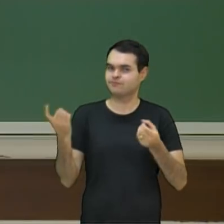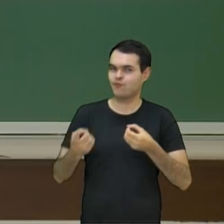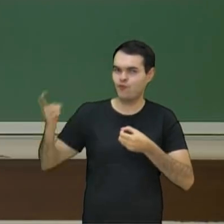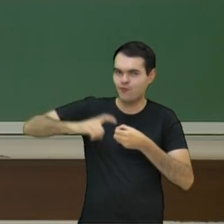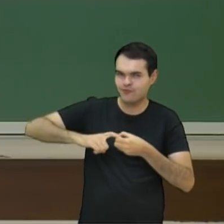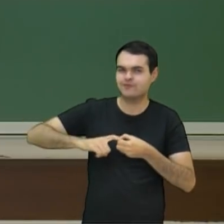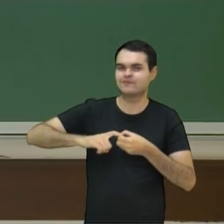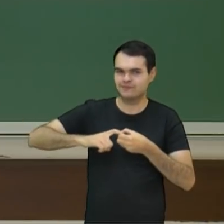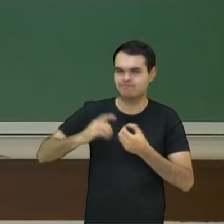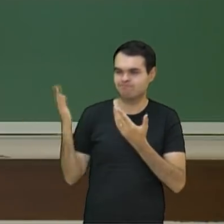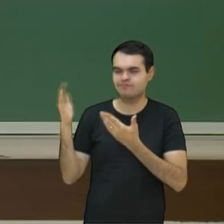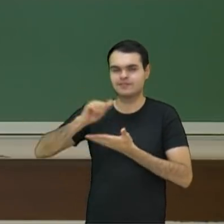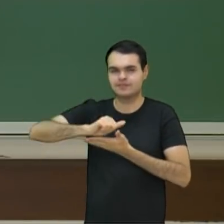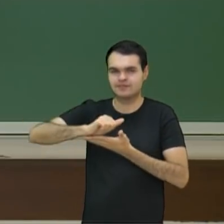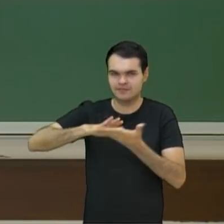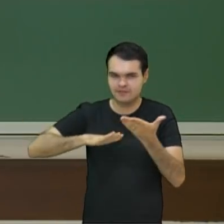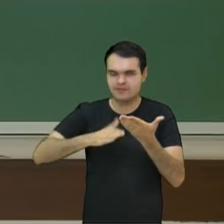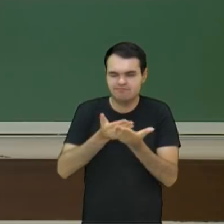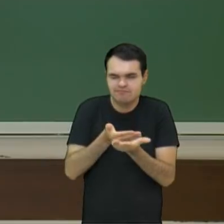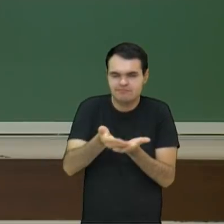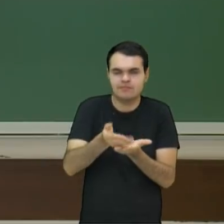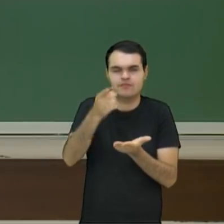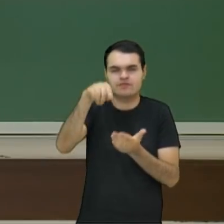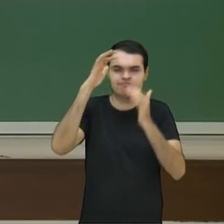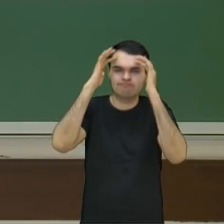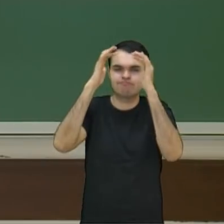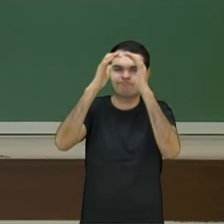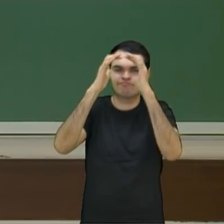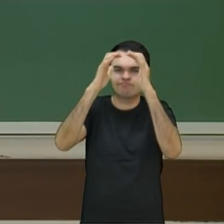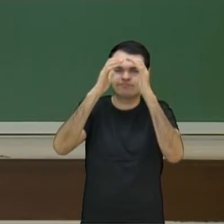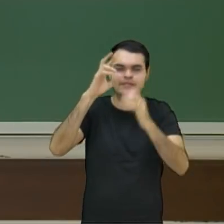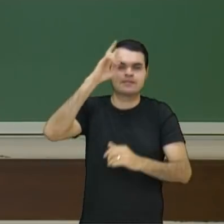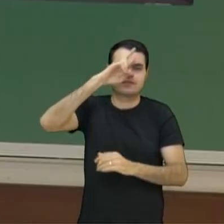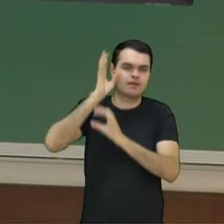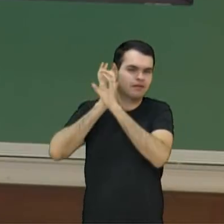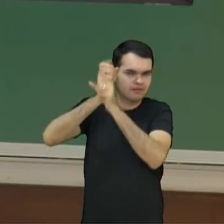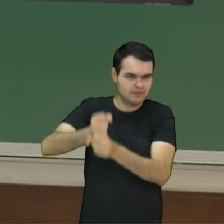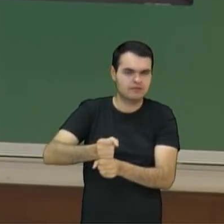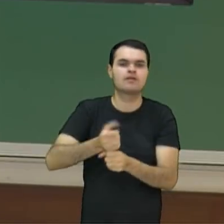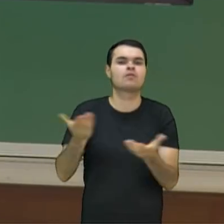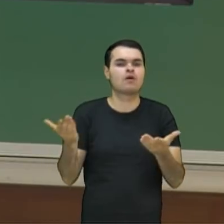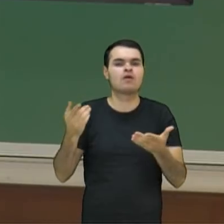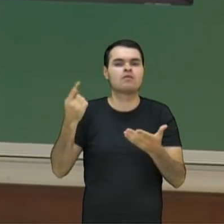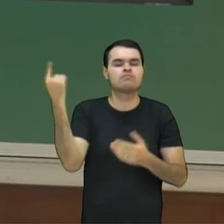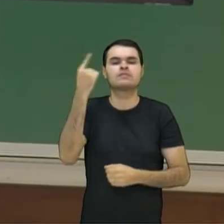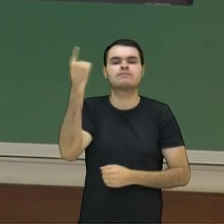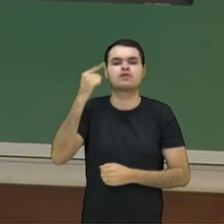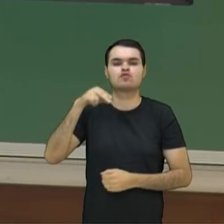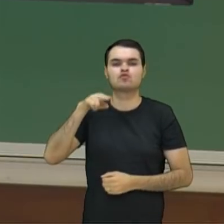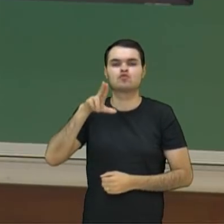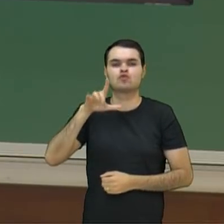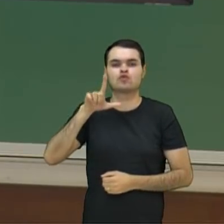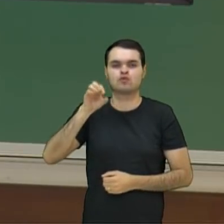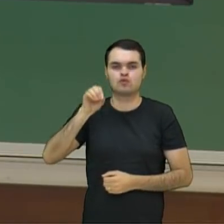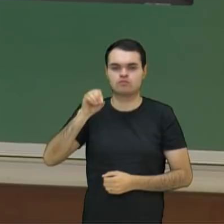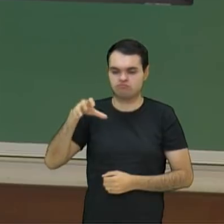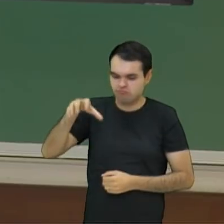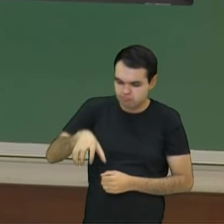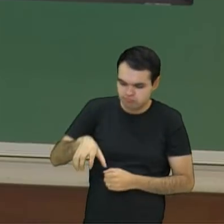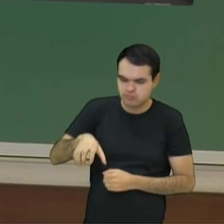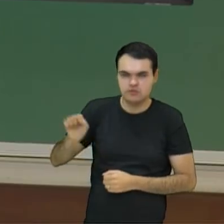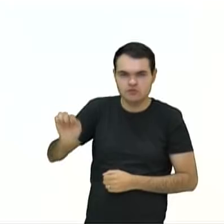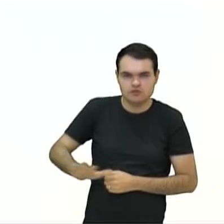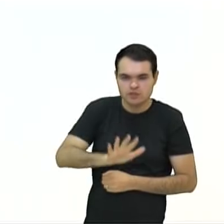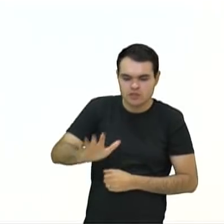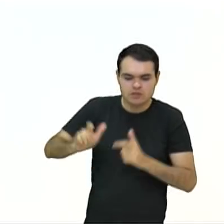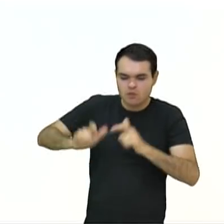Voltamos então ali com a atividadezinha inicial para vocês pensarem, né? Relembrarem qual o primeiro núcleo urbano do Sudeste e a sua localização geográfica.